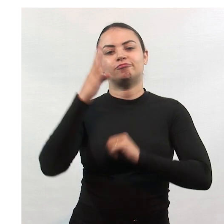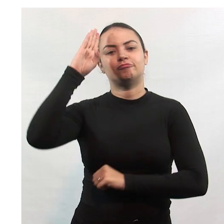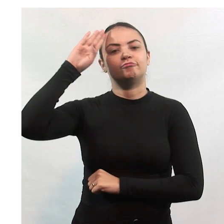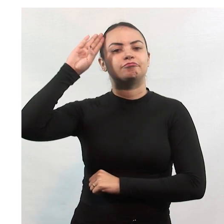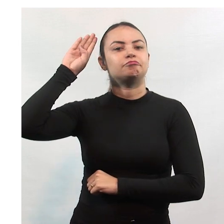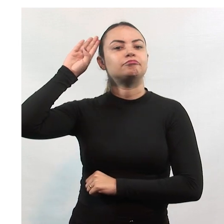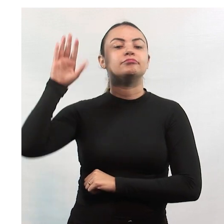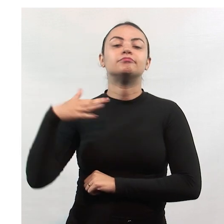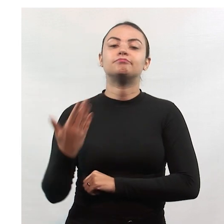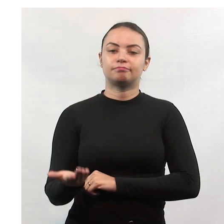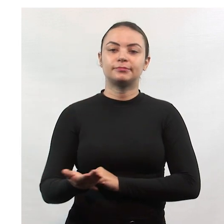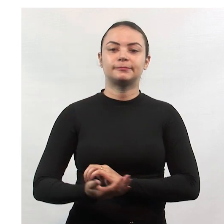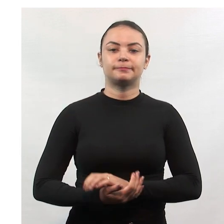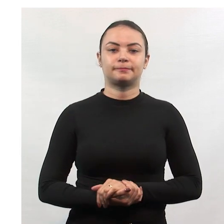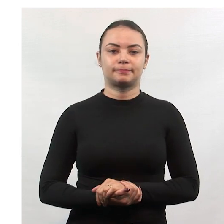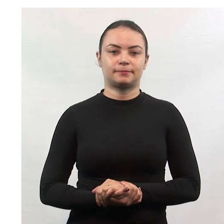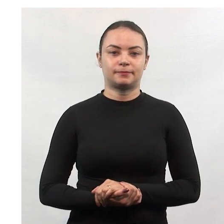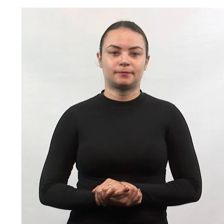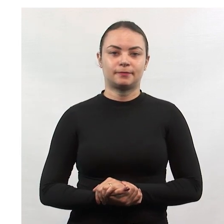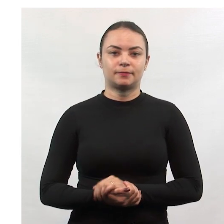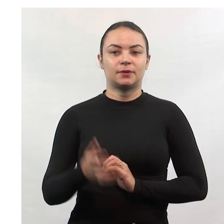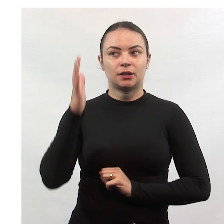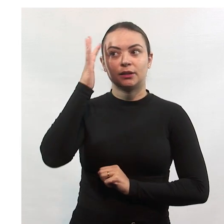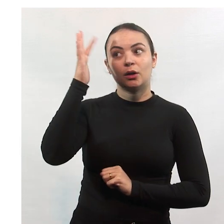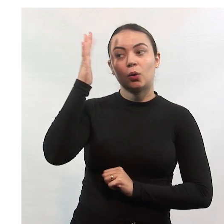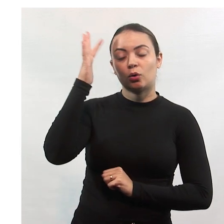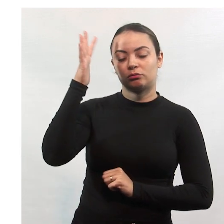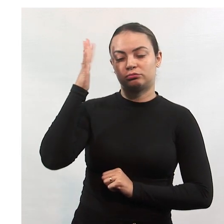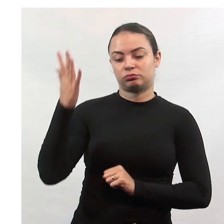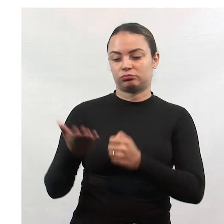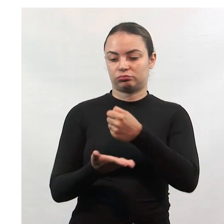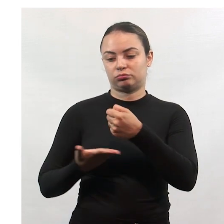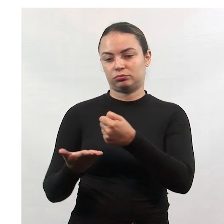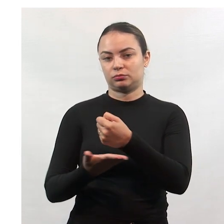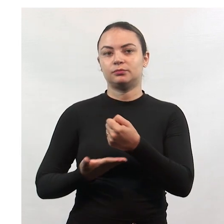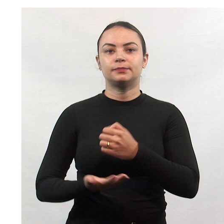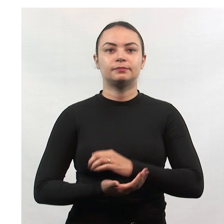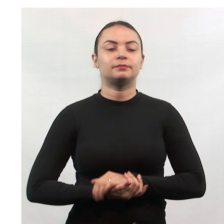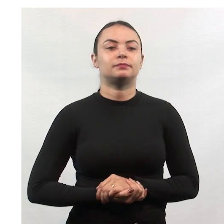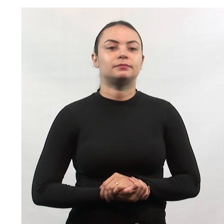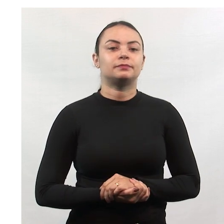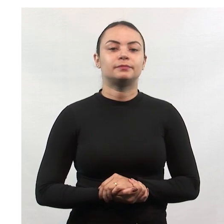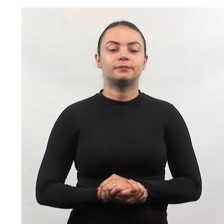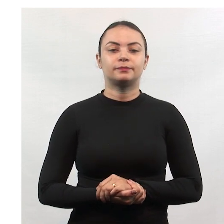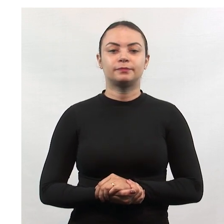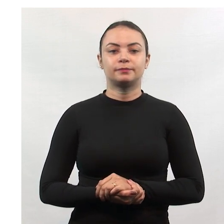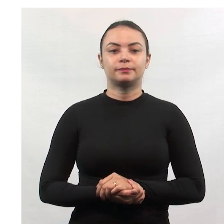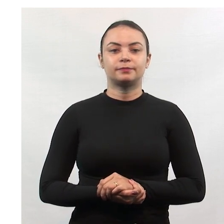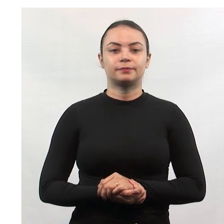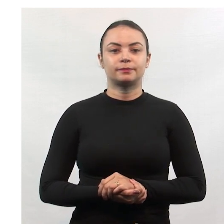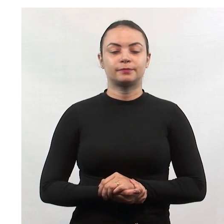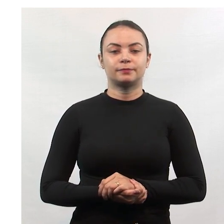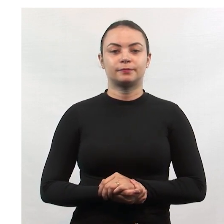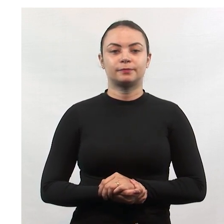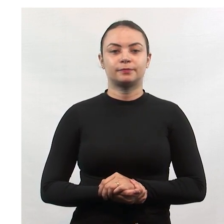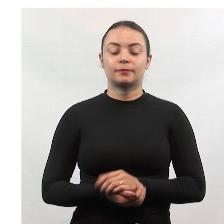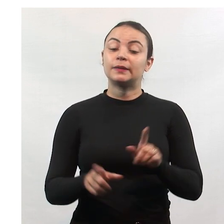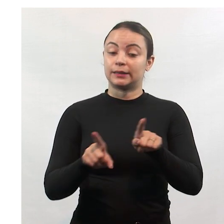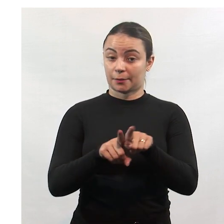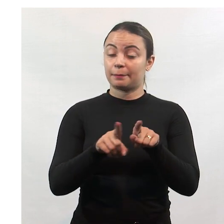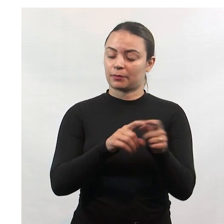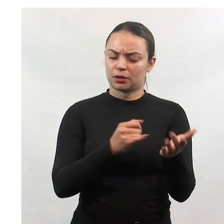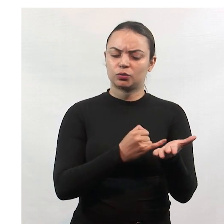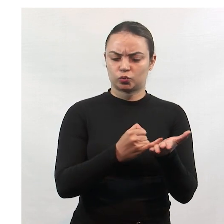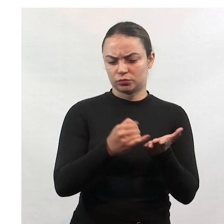Dentro da introdução ainda, a gente tem um tópico que fala da leitura de revisão da literatura, né? Você